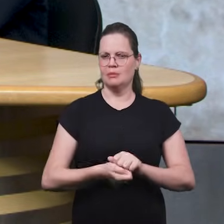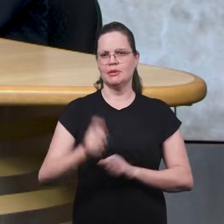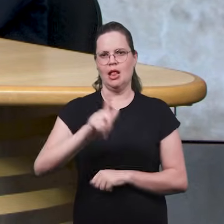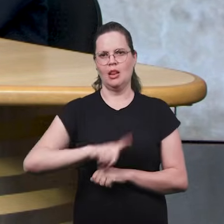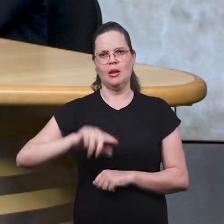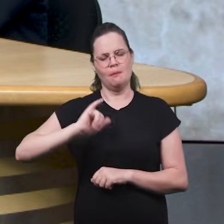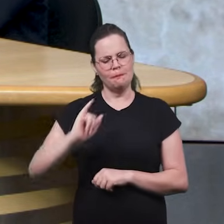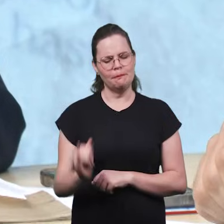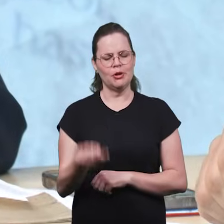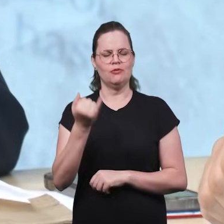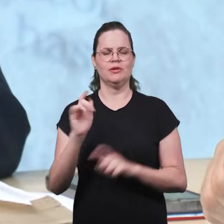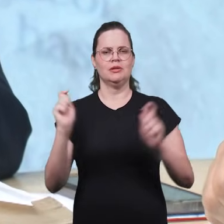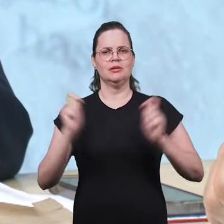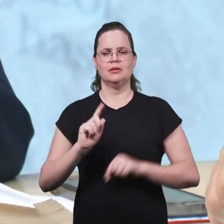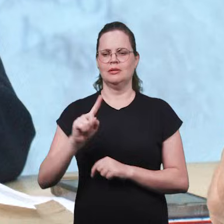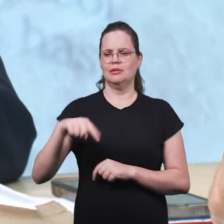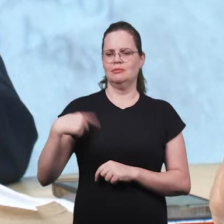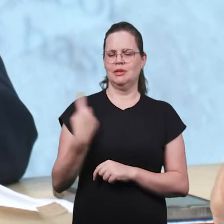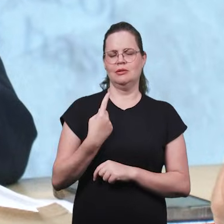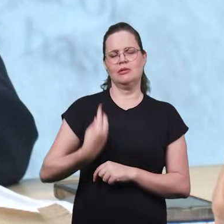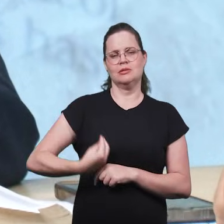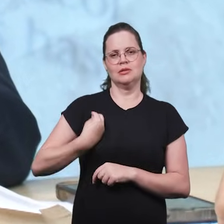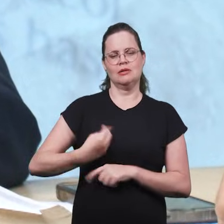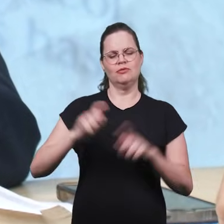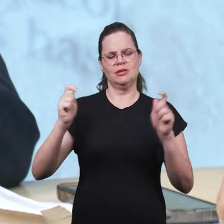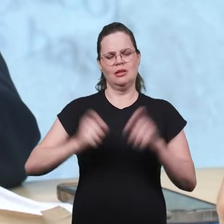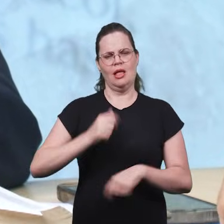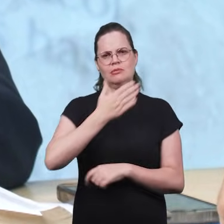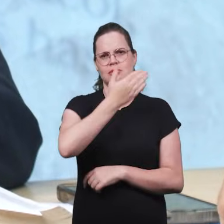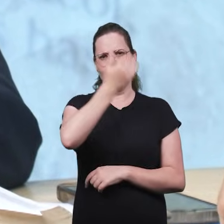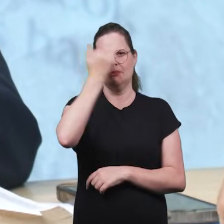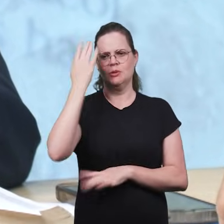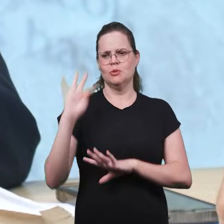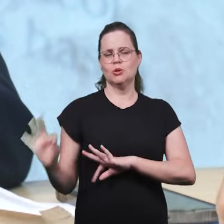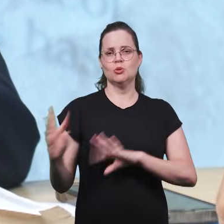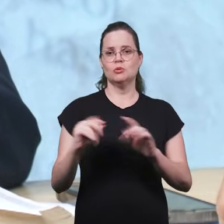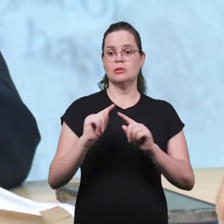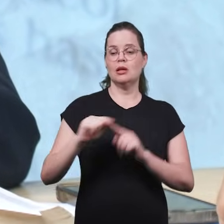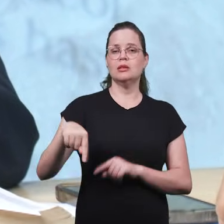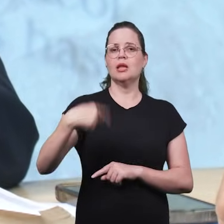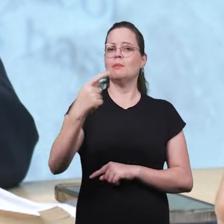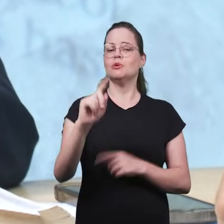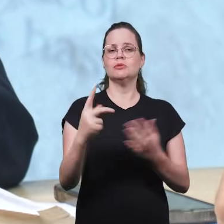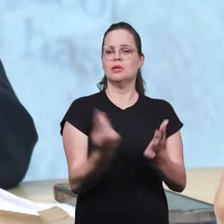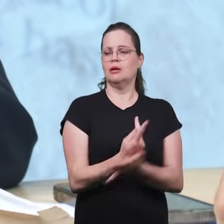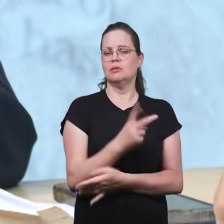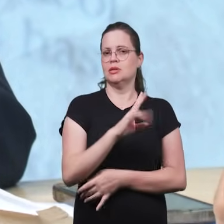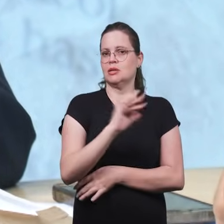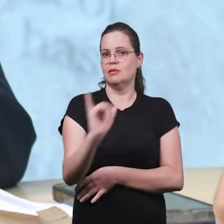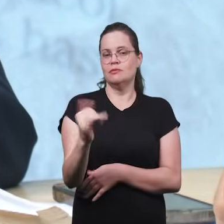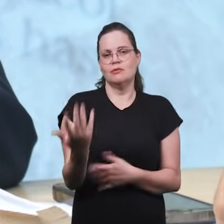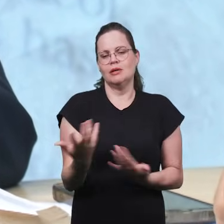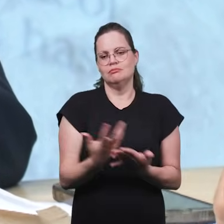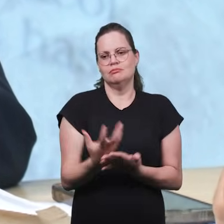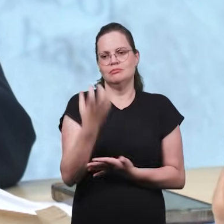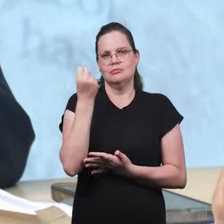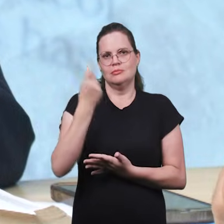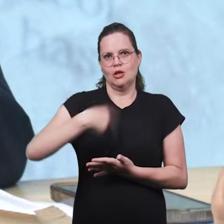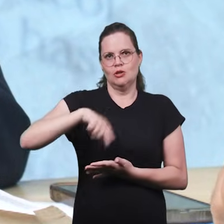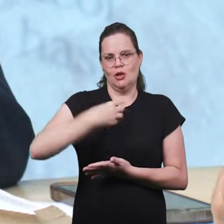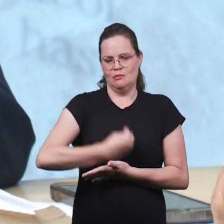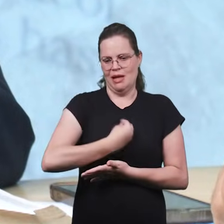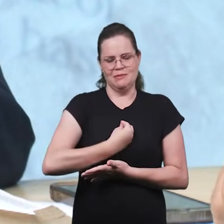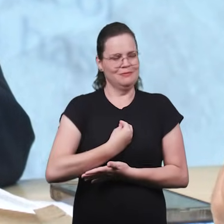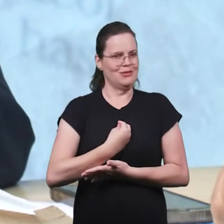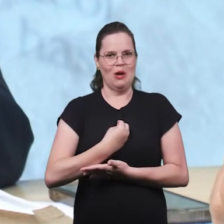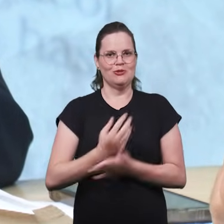adaptar, vamos aproveitar disso para o bem da nossa vida, com sabedoria. E o que vier depois do arrebatamento, nós